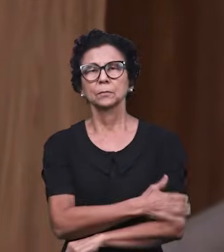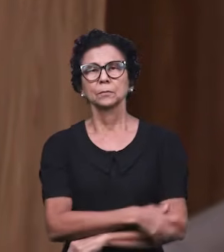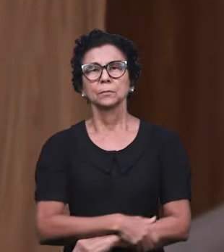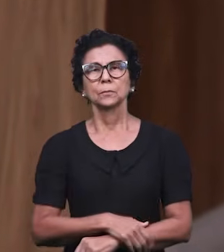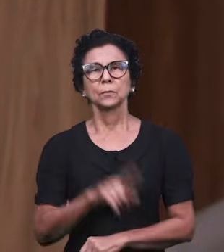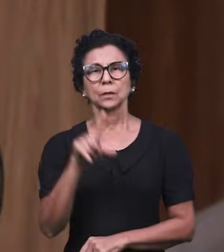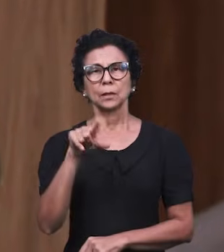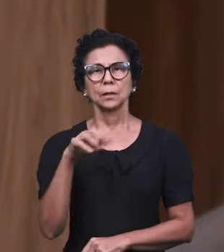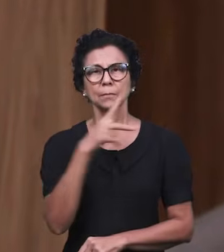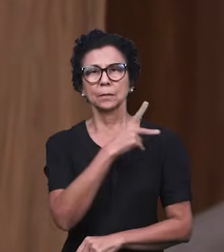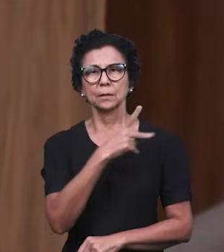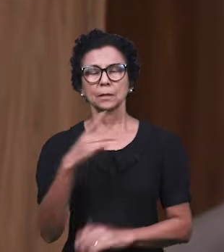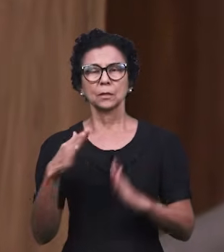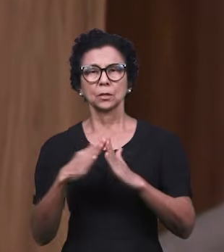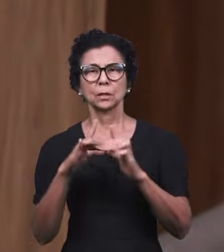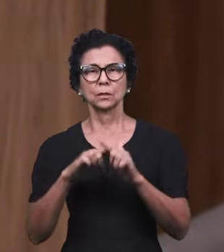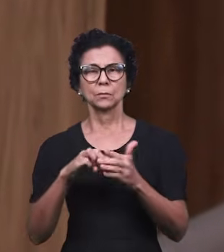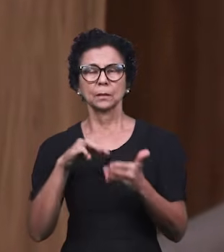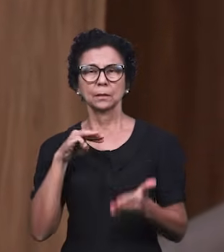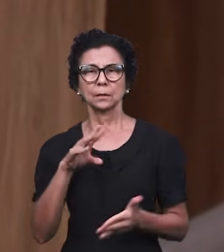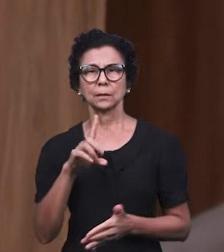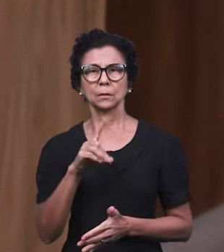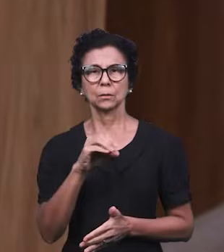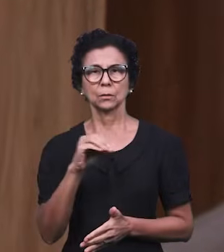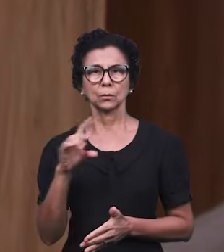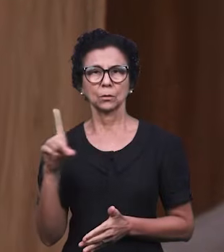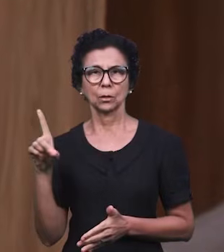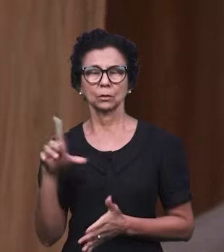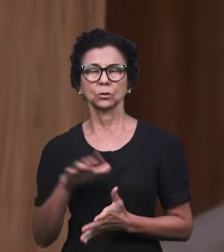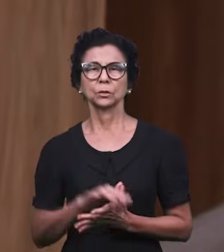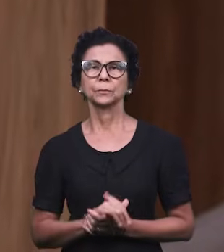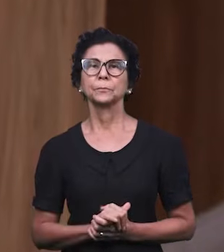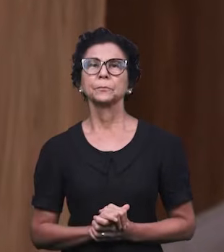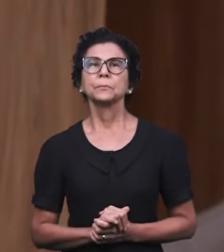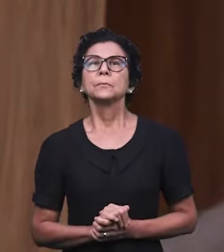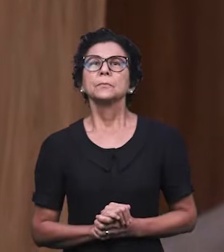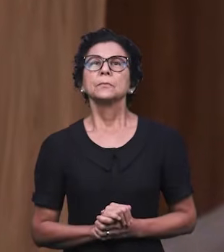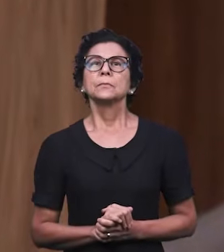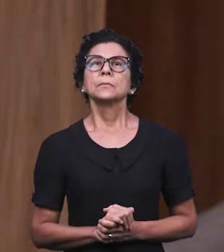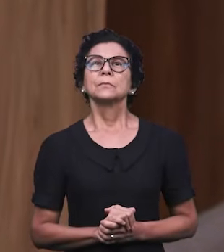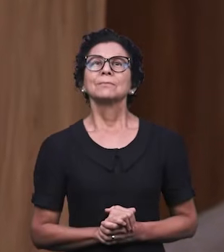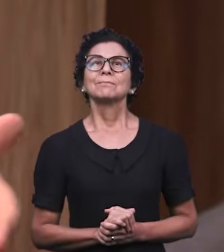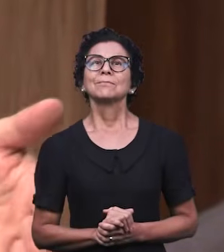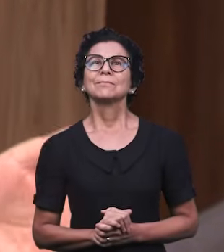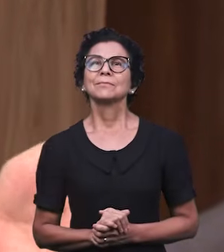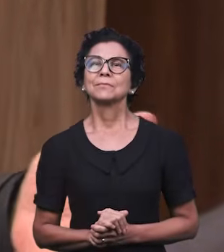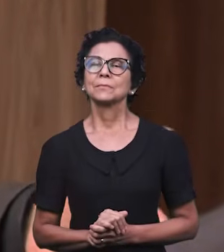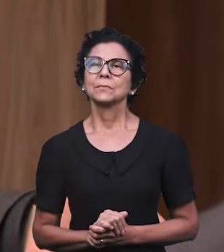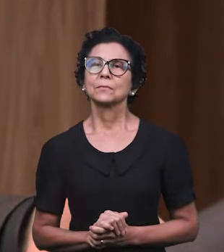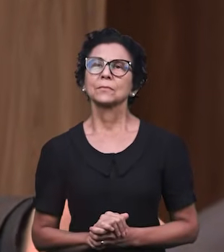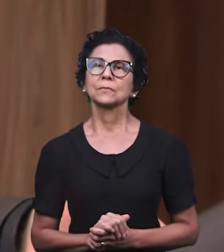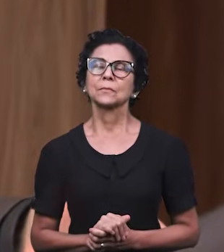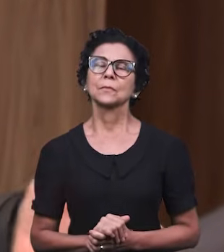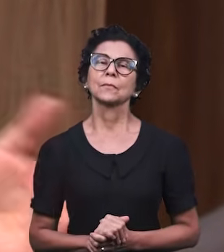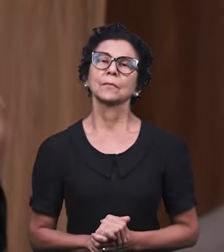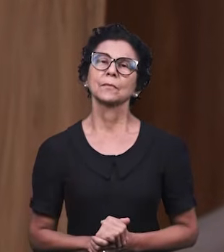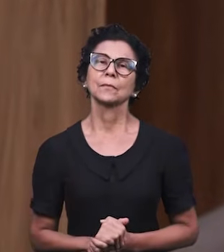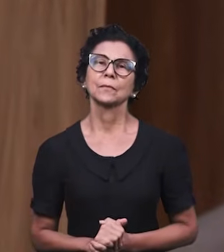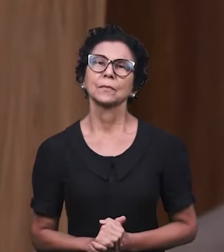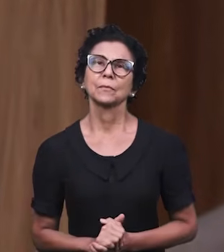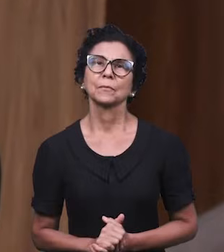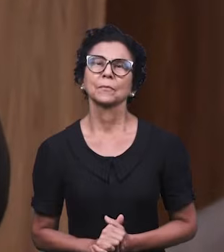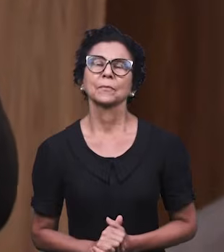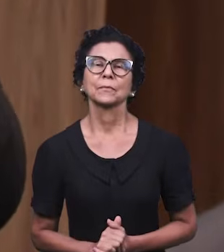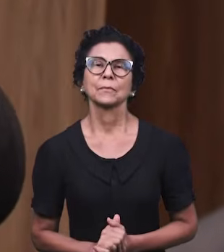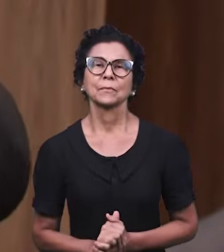ex-presidente da Igreja Maranata. Ele dizia que o nome certo deveria ser Atos do Espírito Santo,